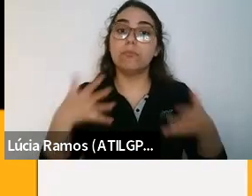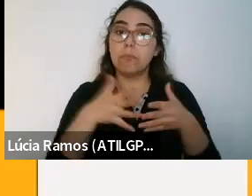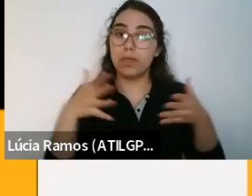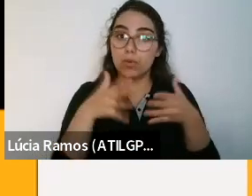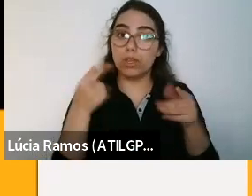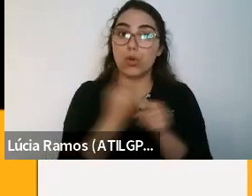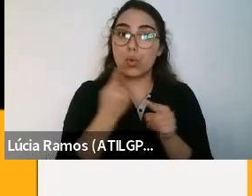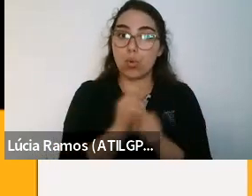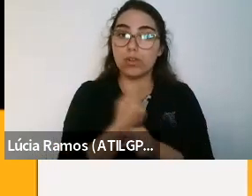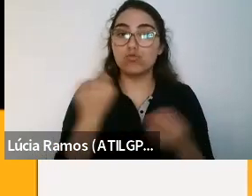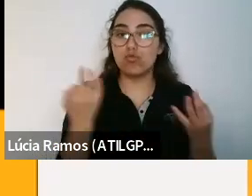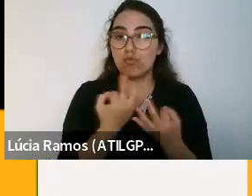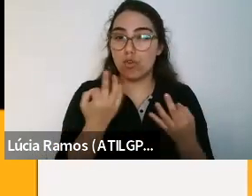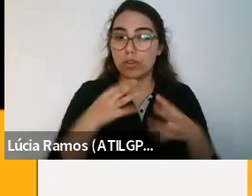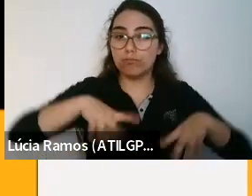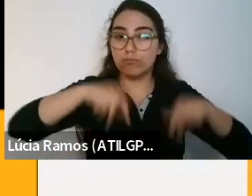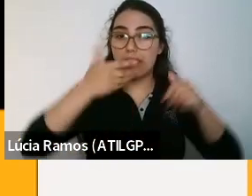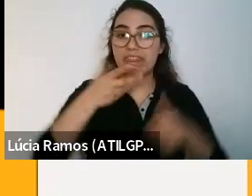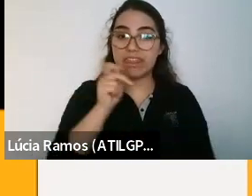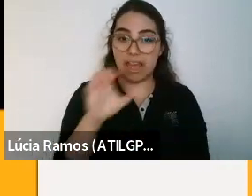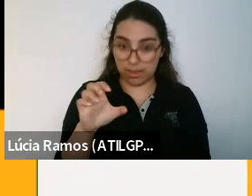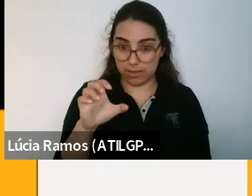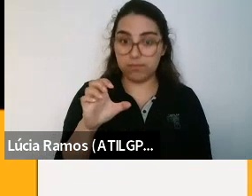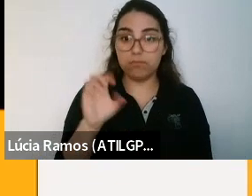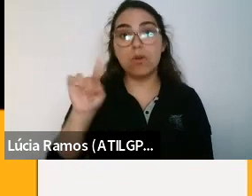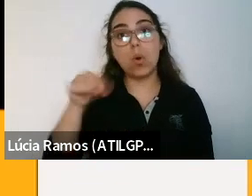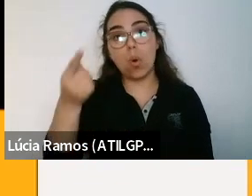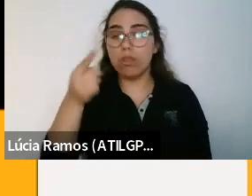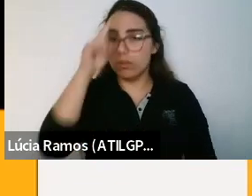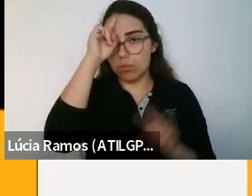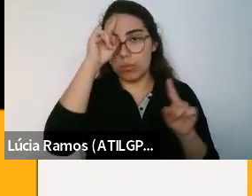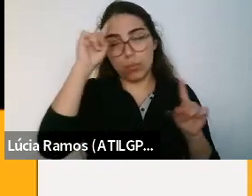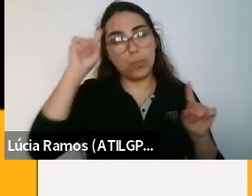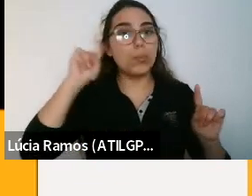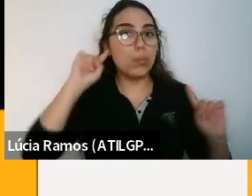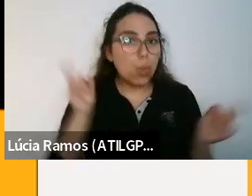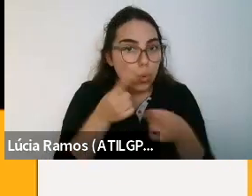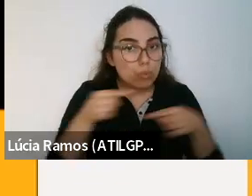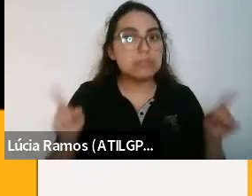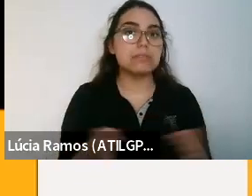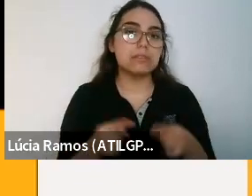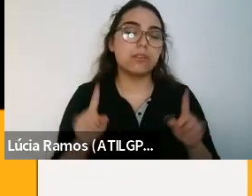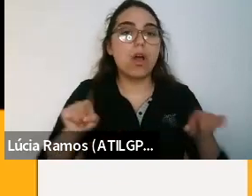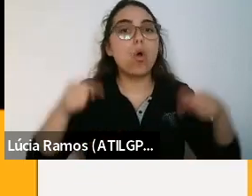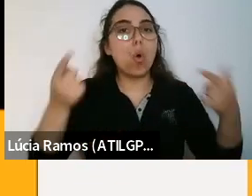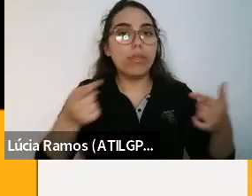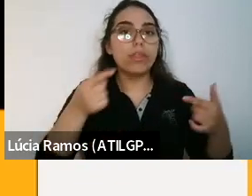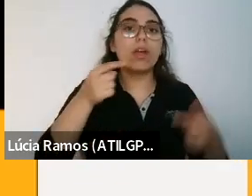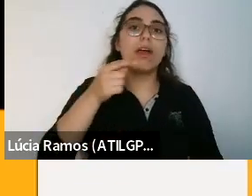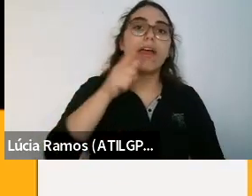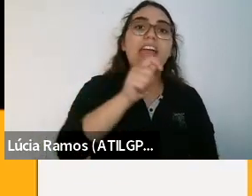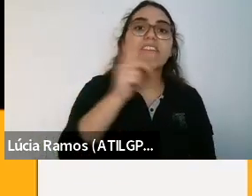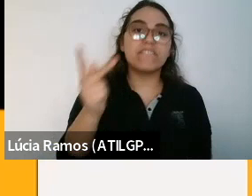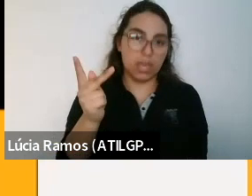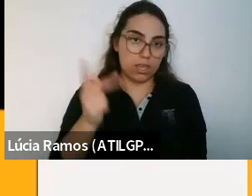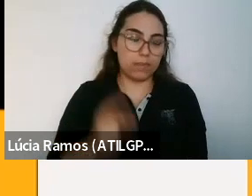na disciplina de DAC, outras em educação musical, outras em educação visual, portanto,